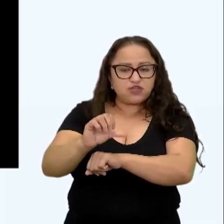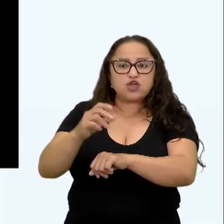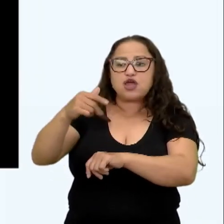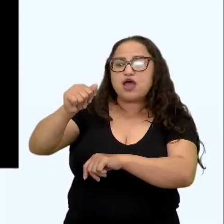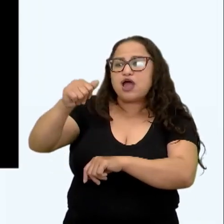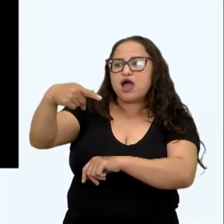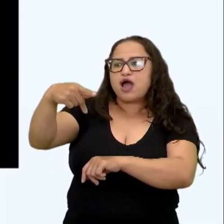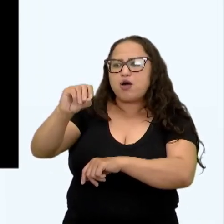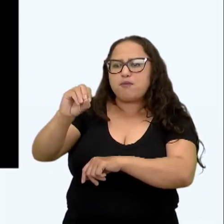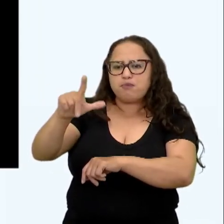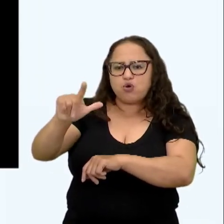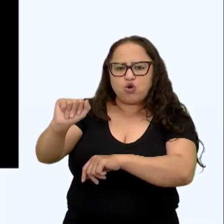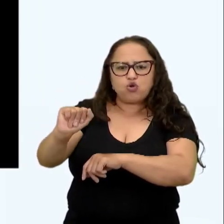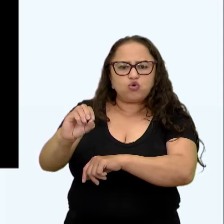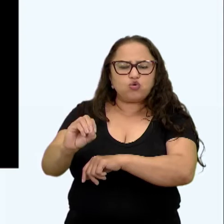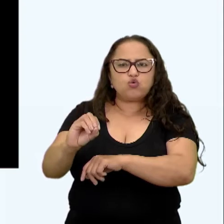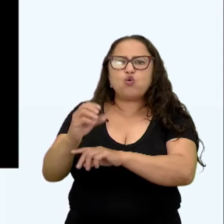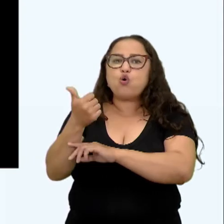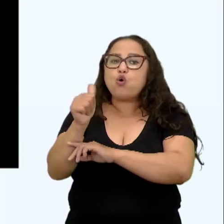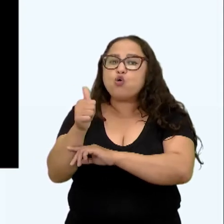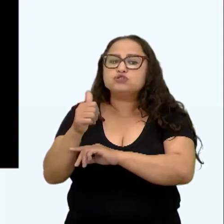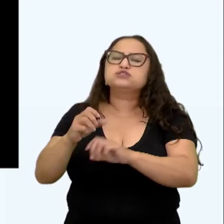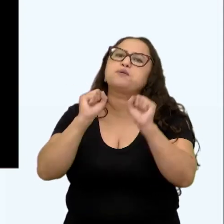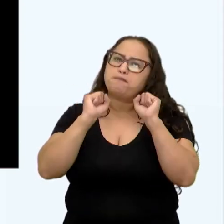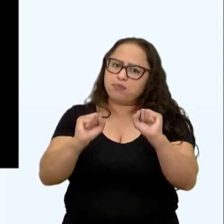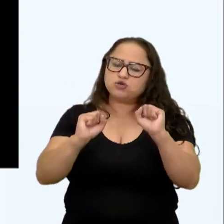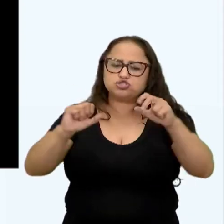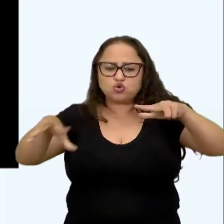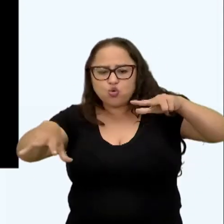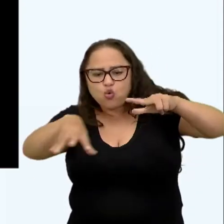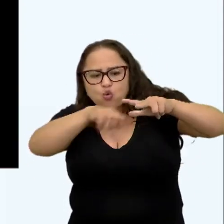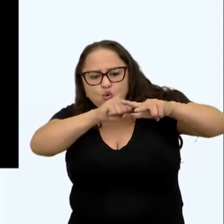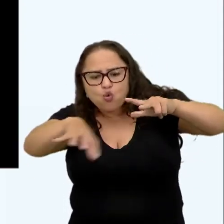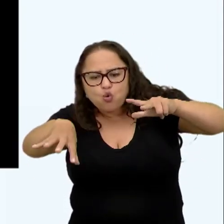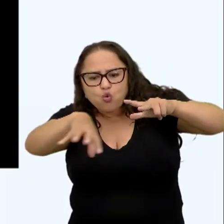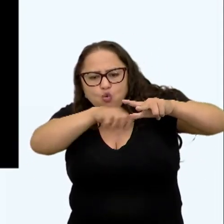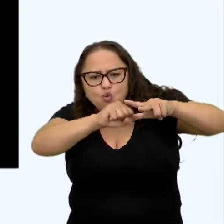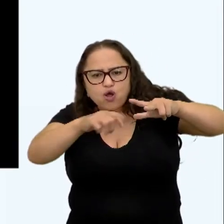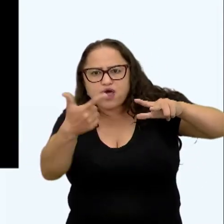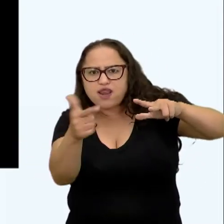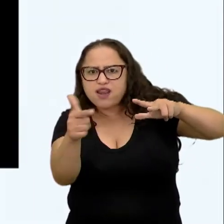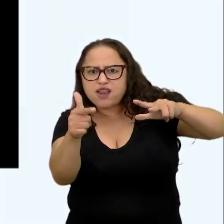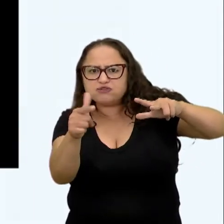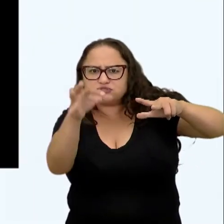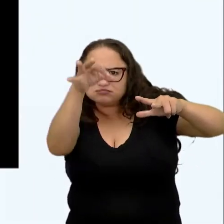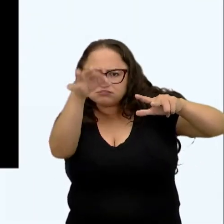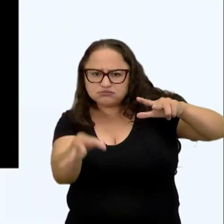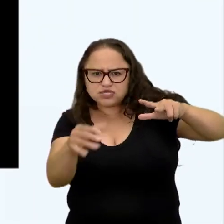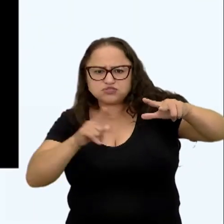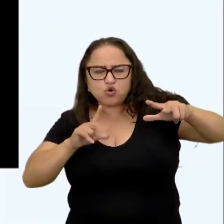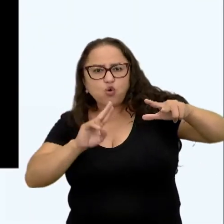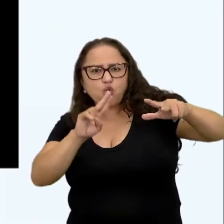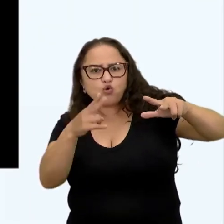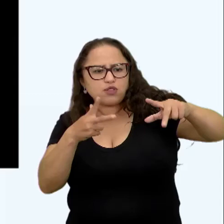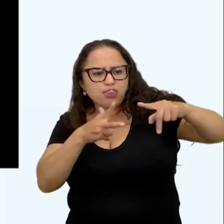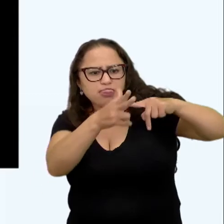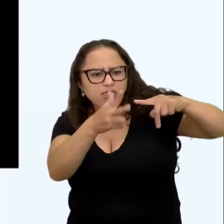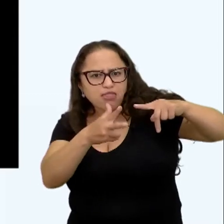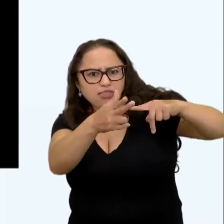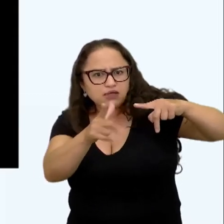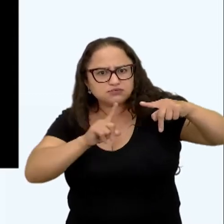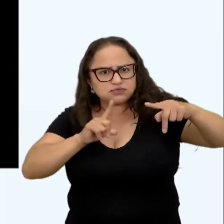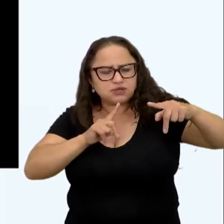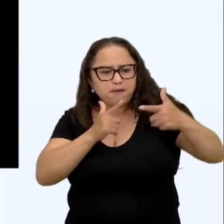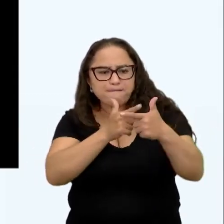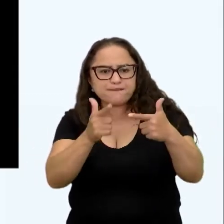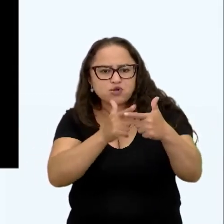sinal também pode ocorrer com os satélites em órbita da Terra, quando o transmissor não tem uma rota sem obstáculos até os satélites. Para resolver